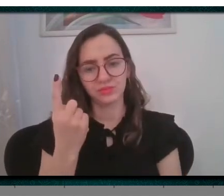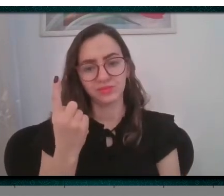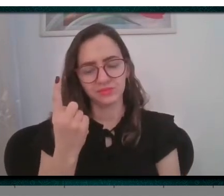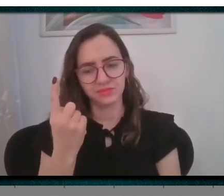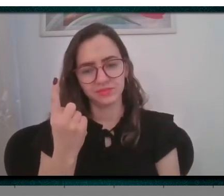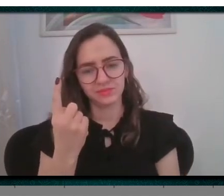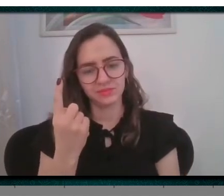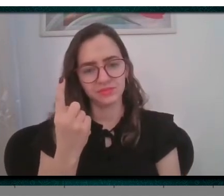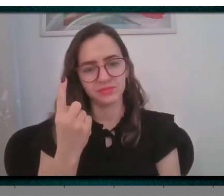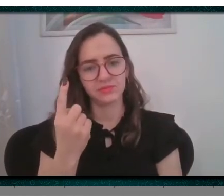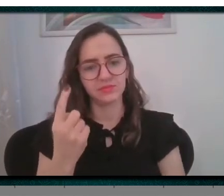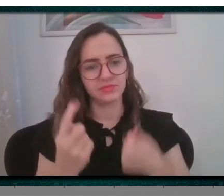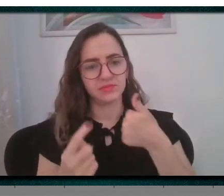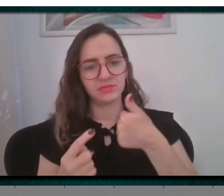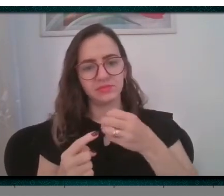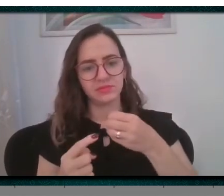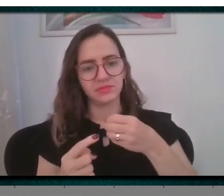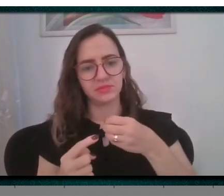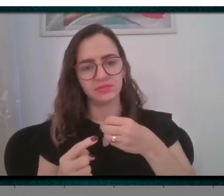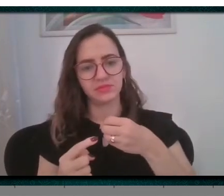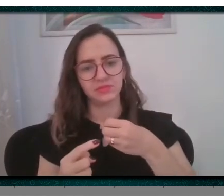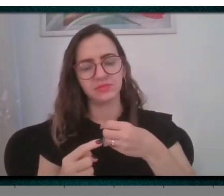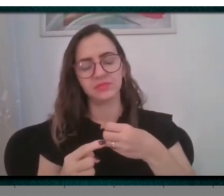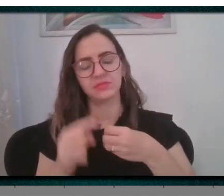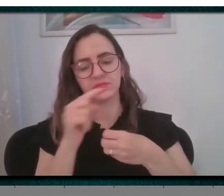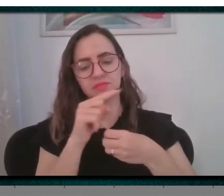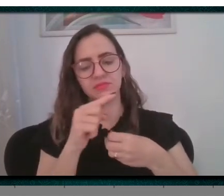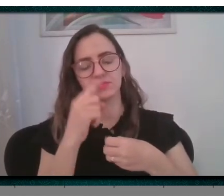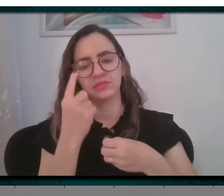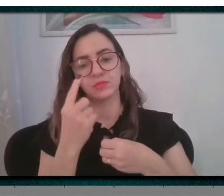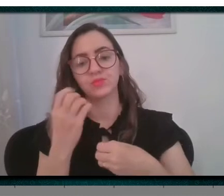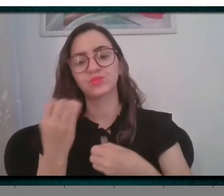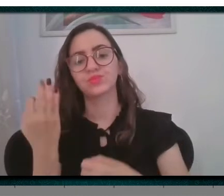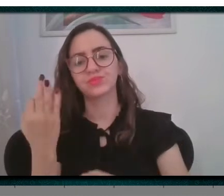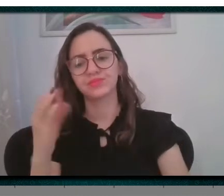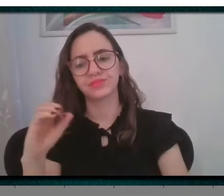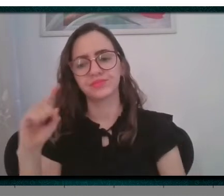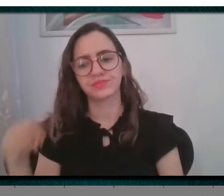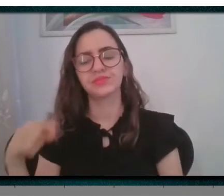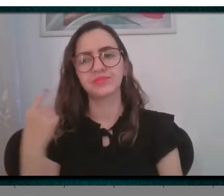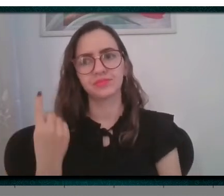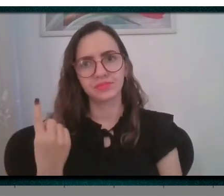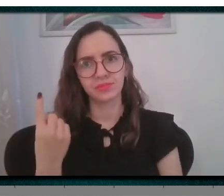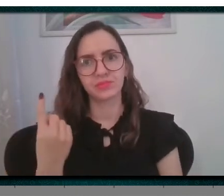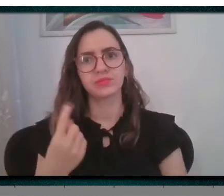menos 1 vai ser 0,1. 10 elevado a menos 2,